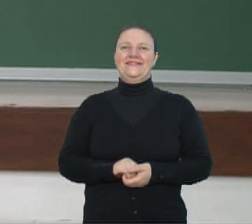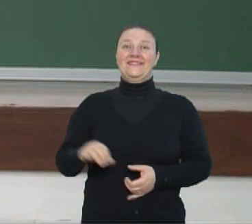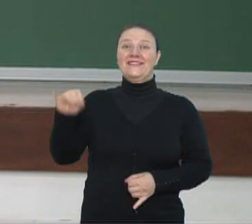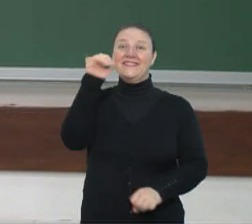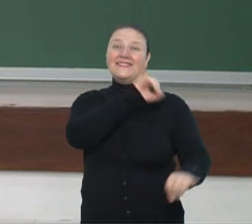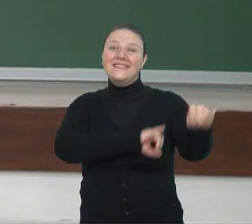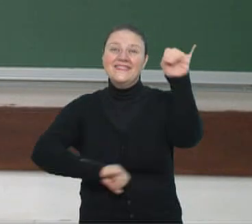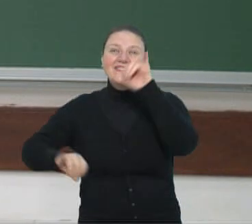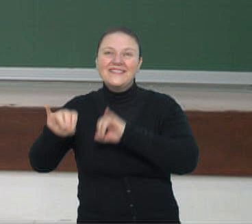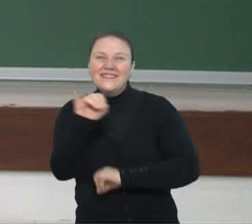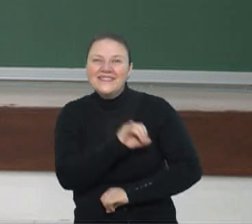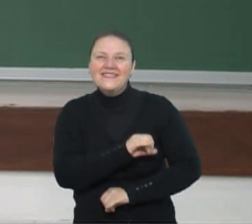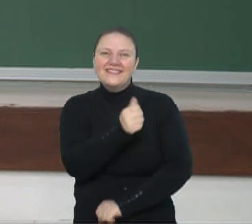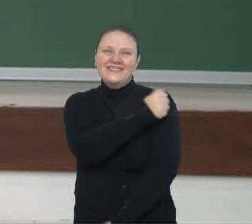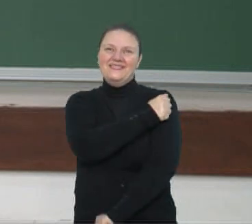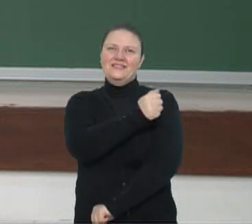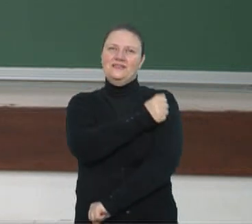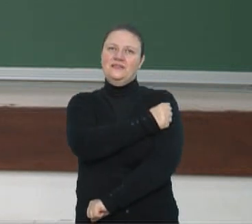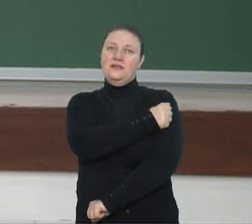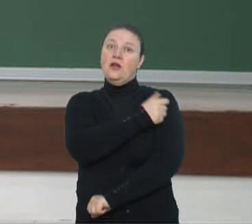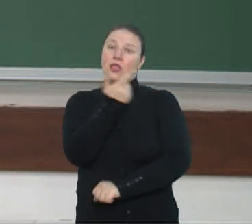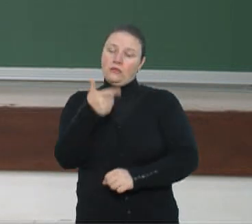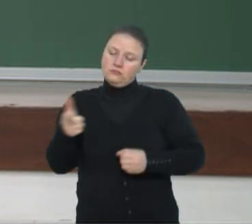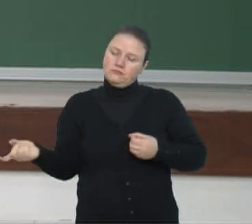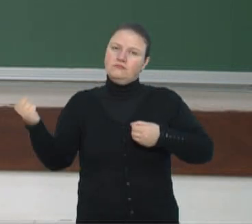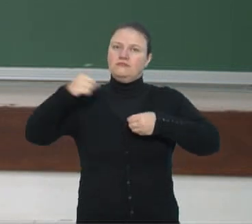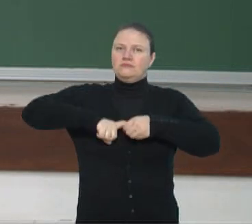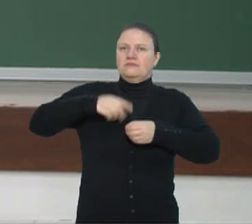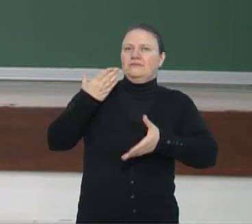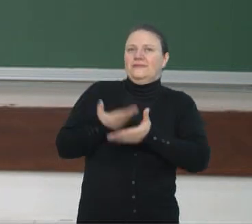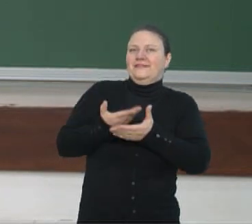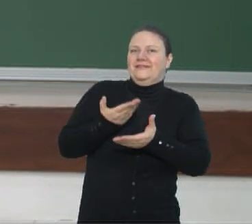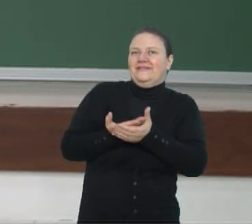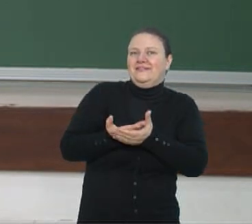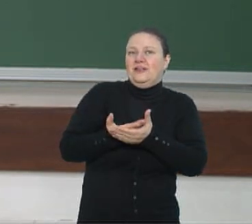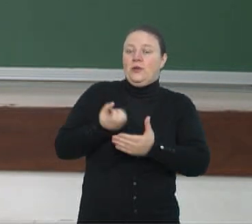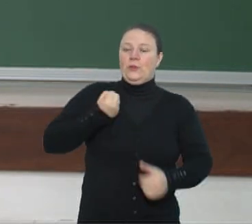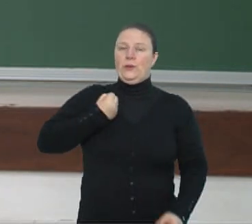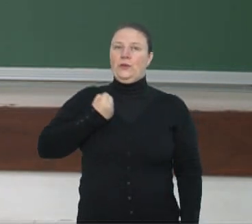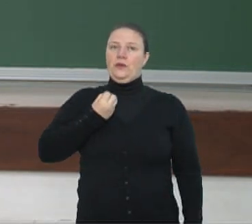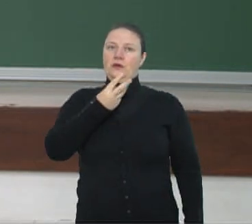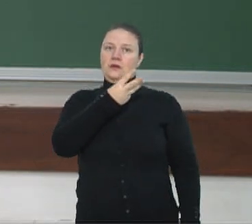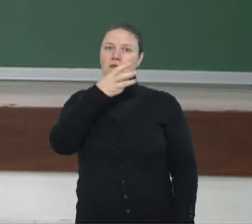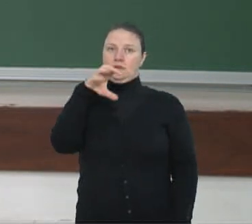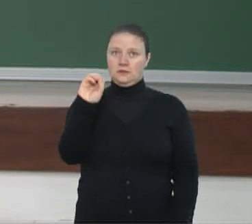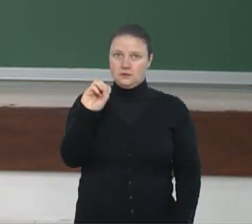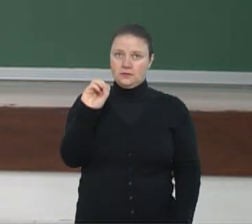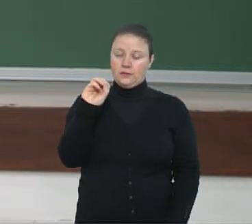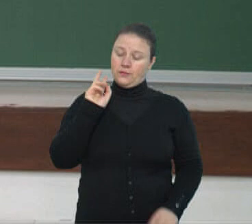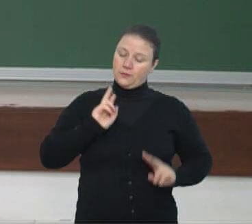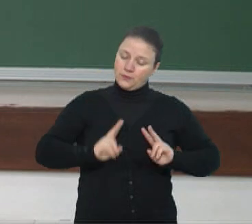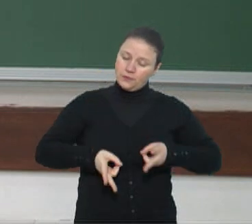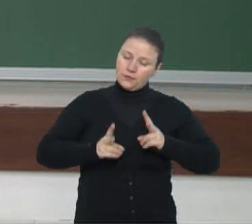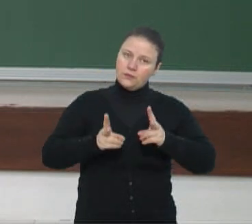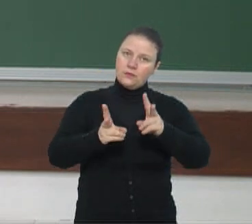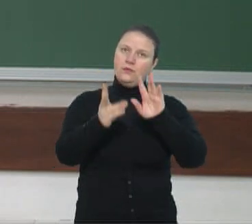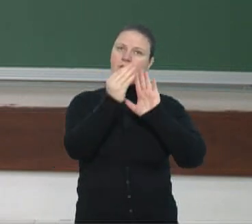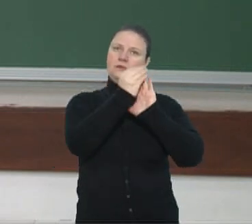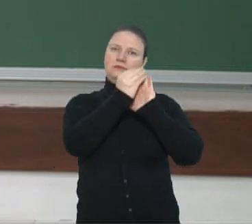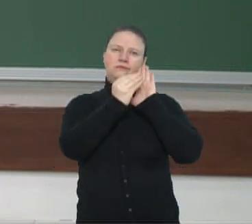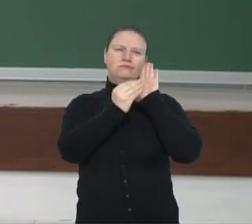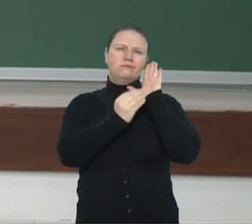Saudações, caríssimos alunos! Estamos retornando aí para mais uma aula, a aula de número 30, aula essa que nós continuamos a abordar